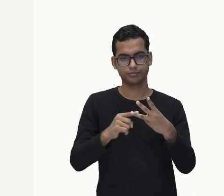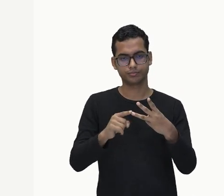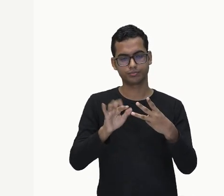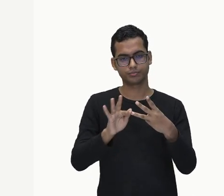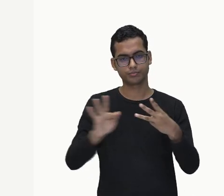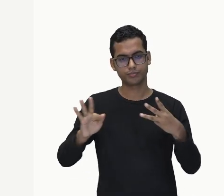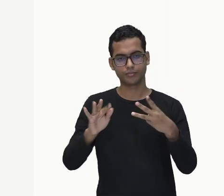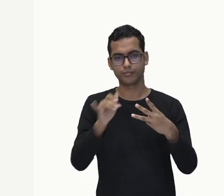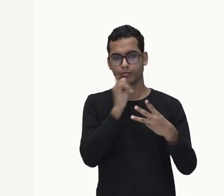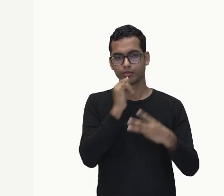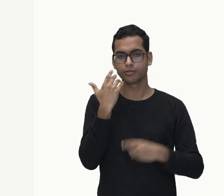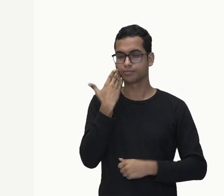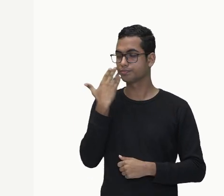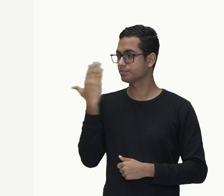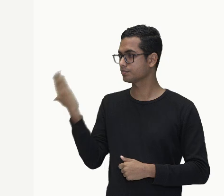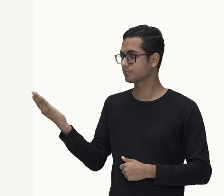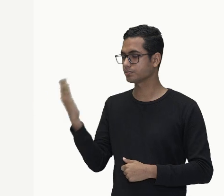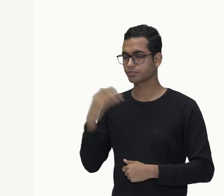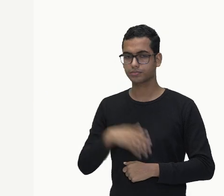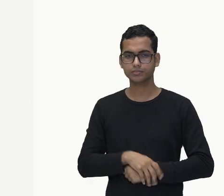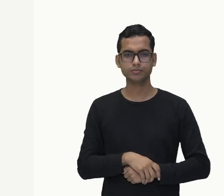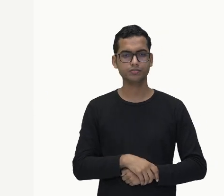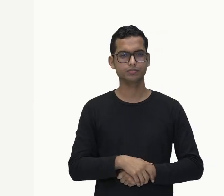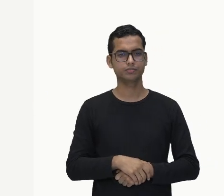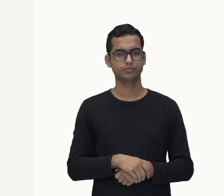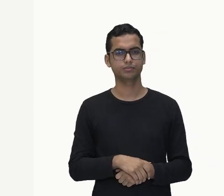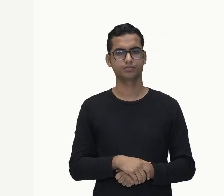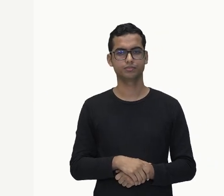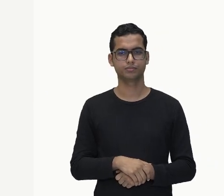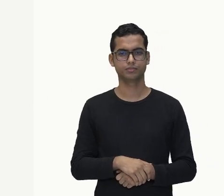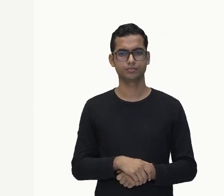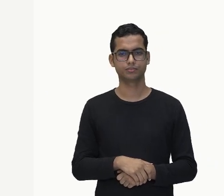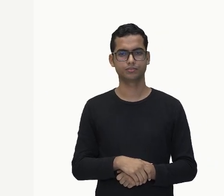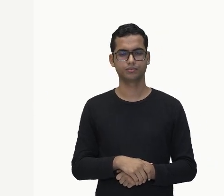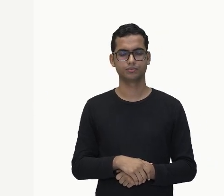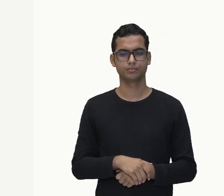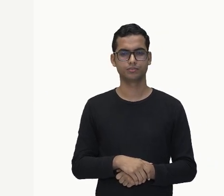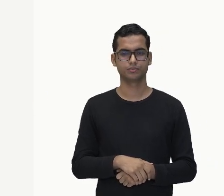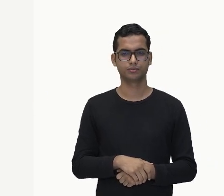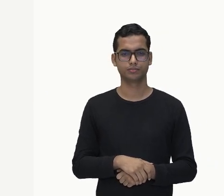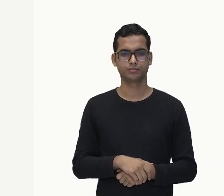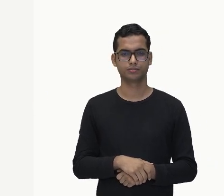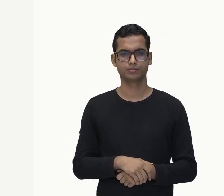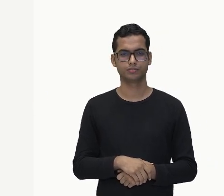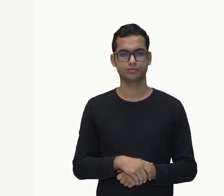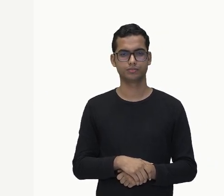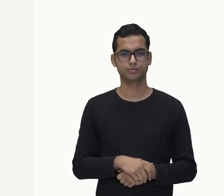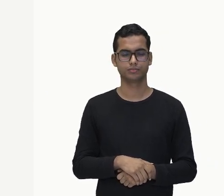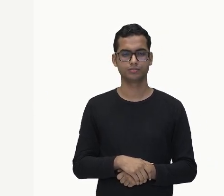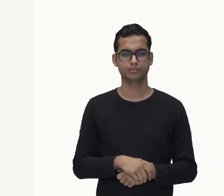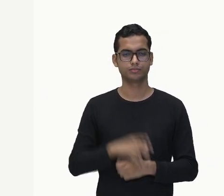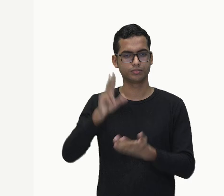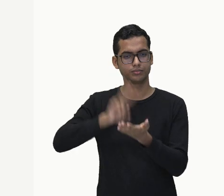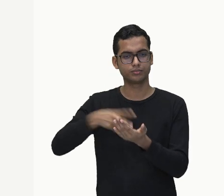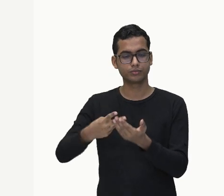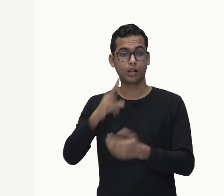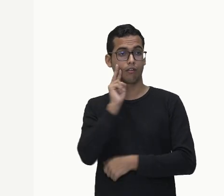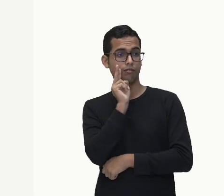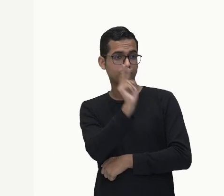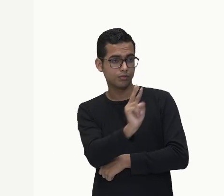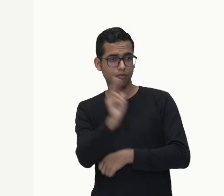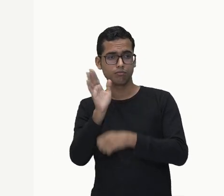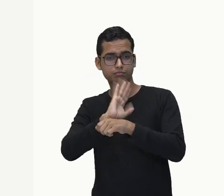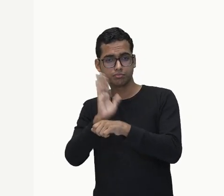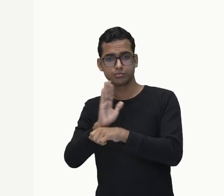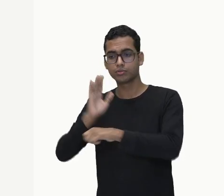uma película en el momento que nos llamara Raul, né? Víamos um filme no momento que Raul nos chamou.